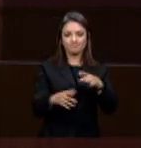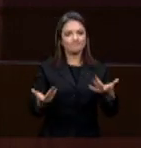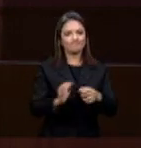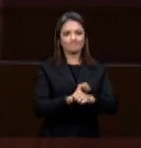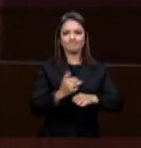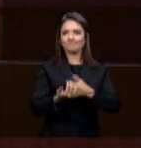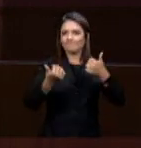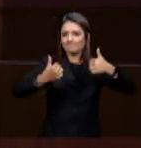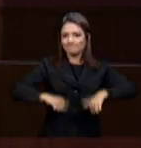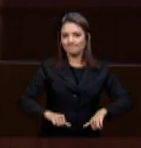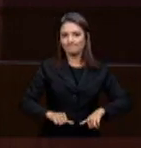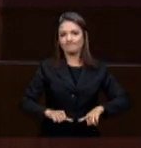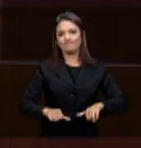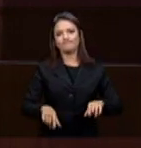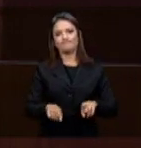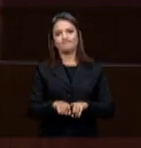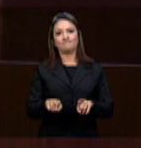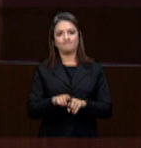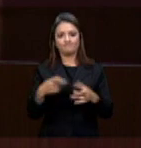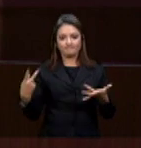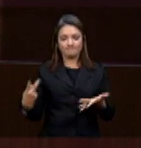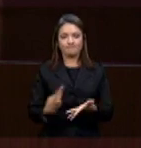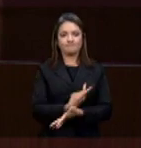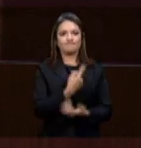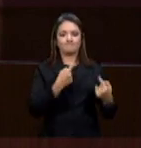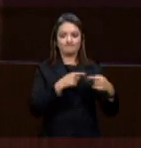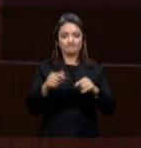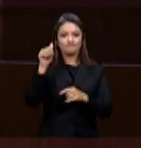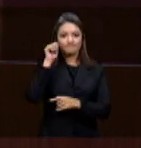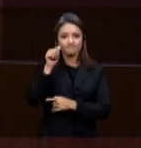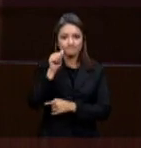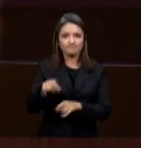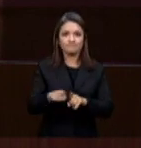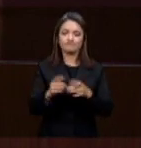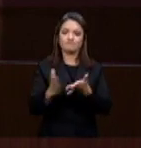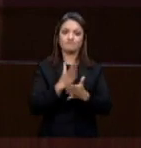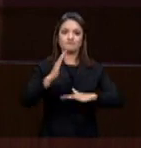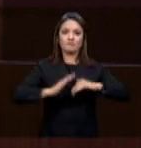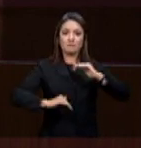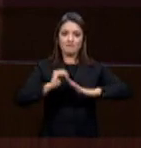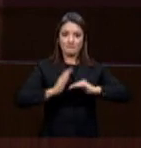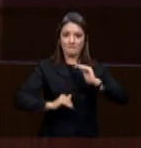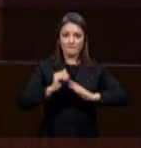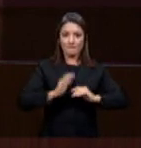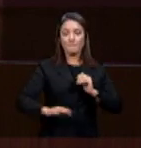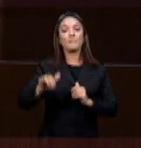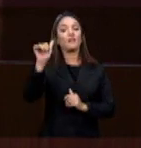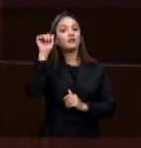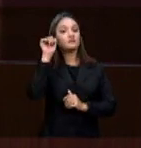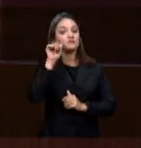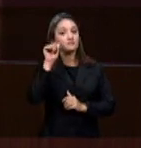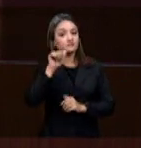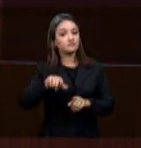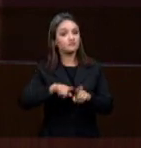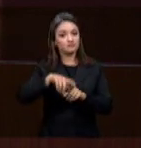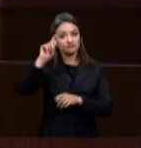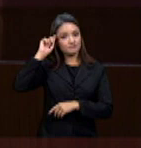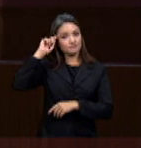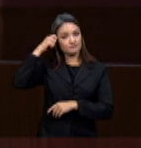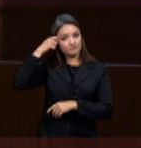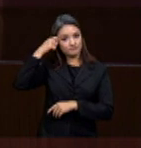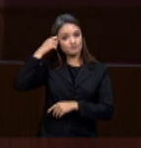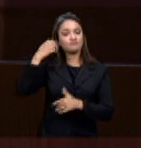ela se abateram sobre profissões femininas e algumas profissões tipicamente femininas e negras o caso das